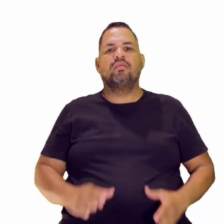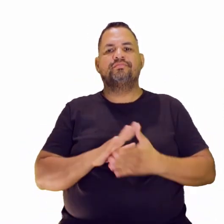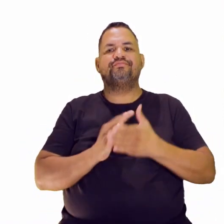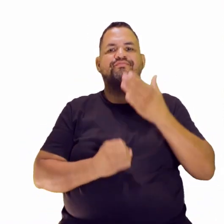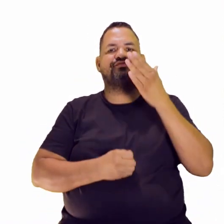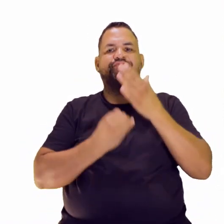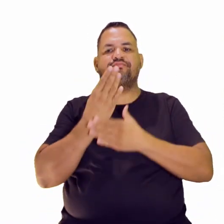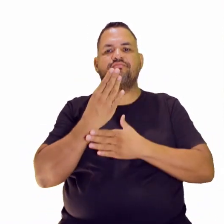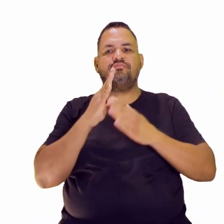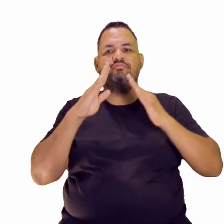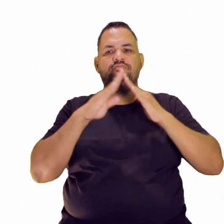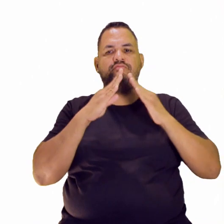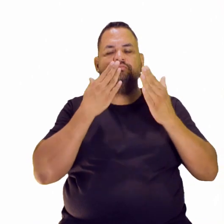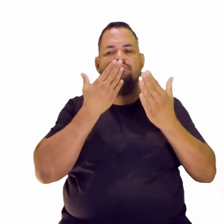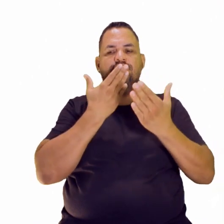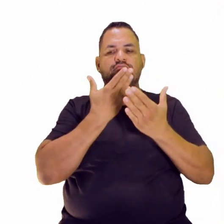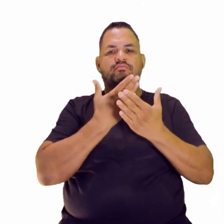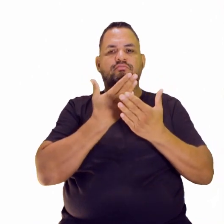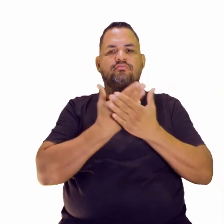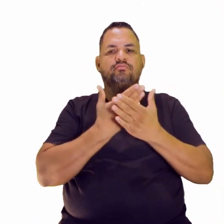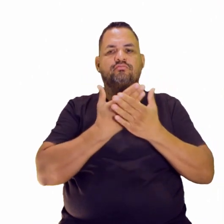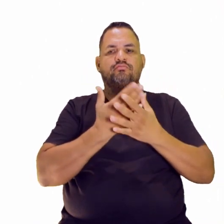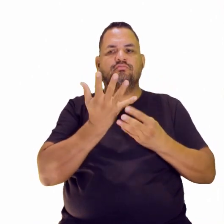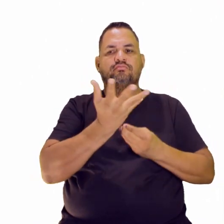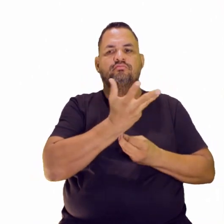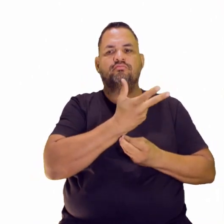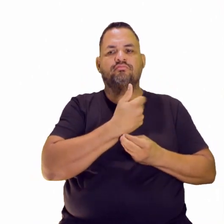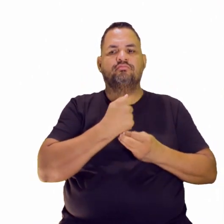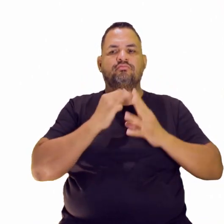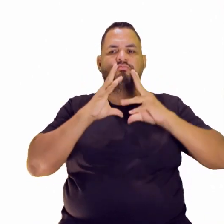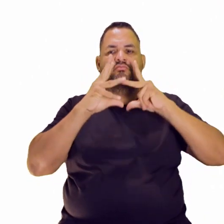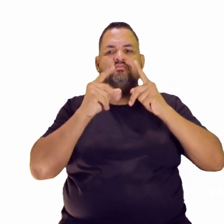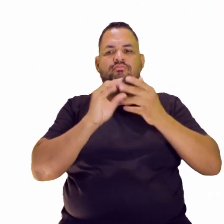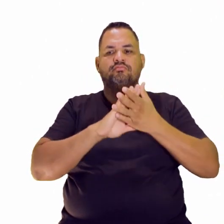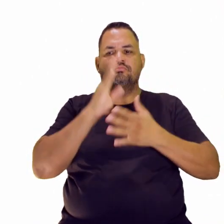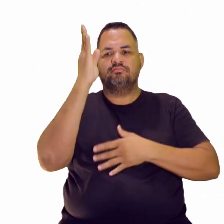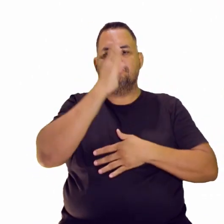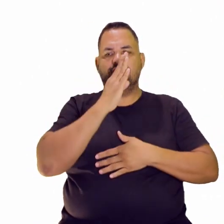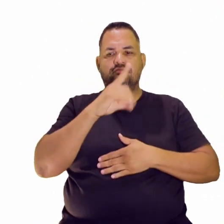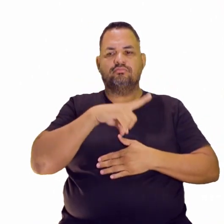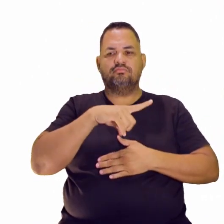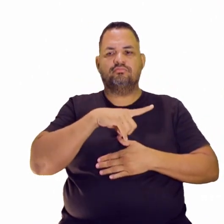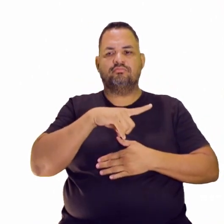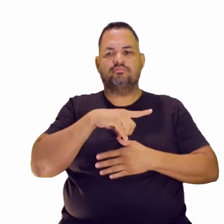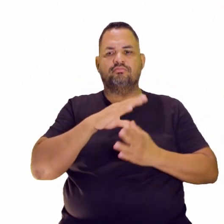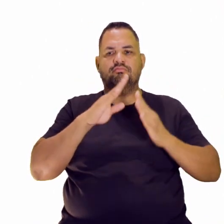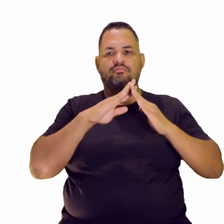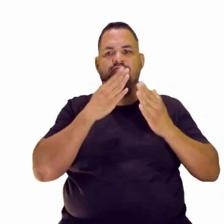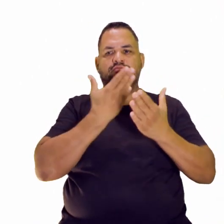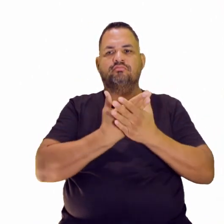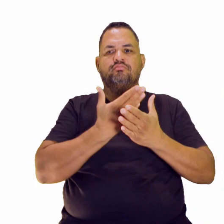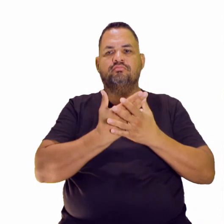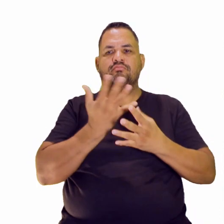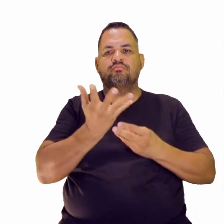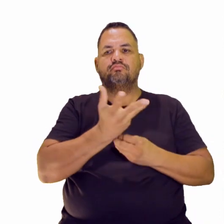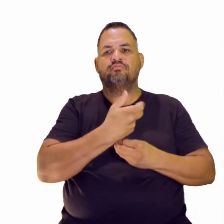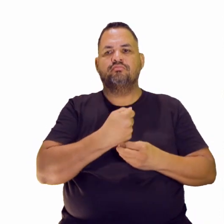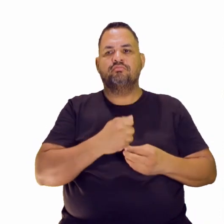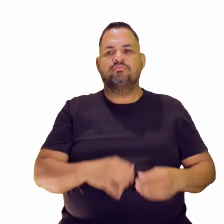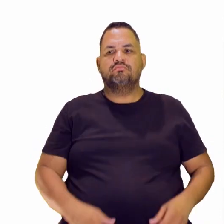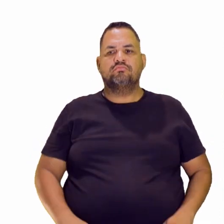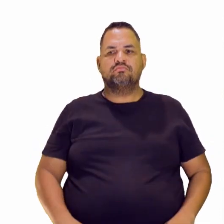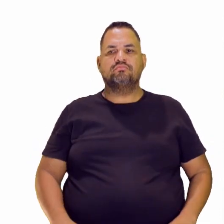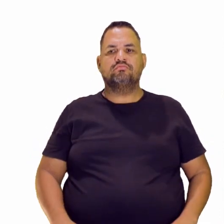com a criação de escolas de arte. No Brasil todinho pipocou essas escolas aí, né? Em